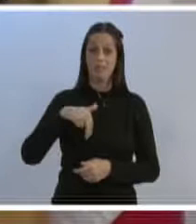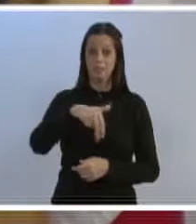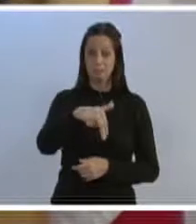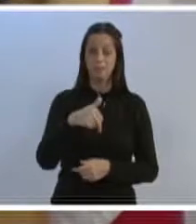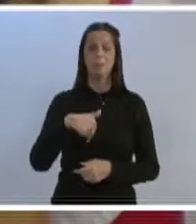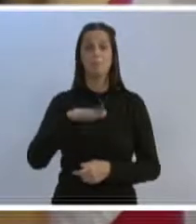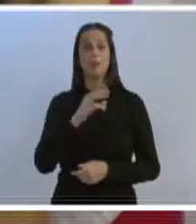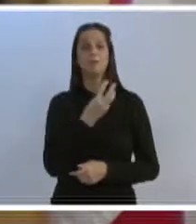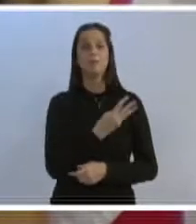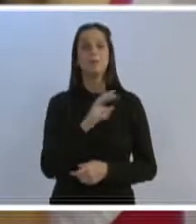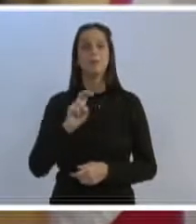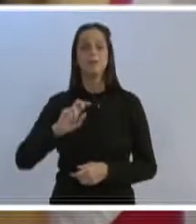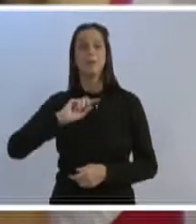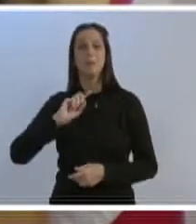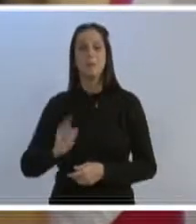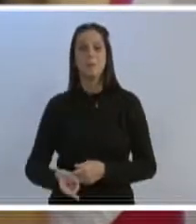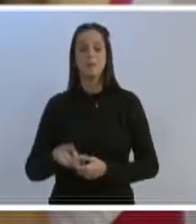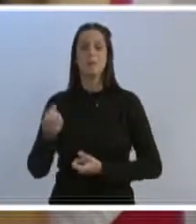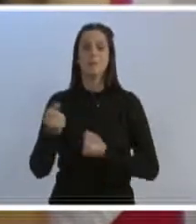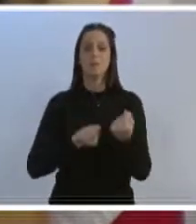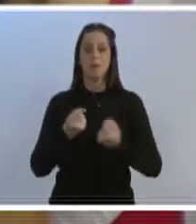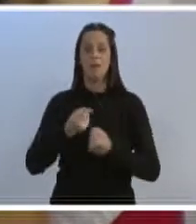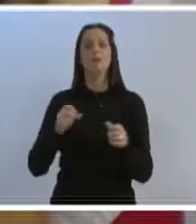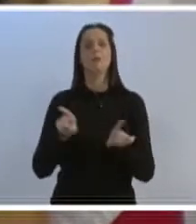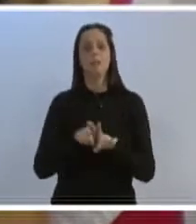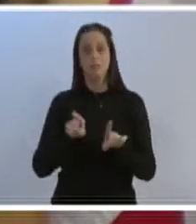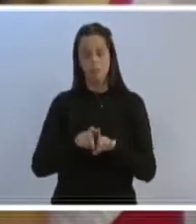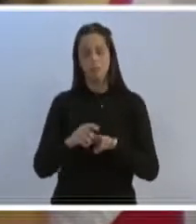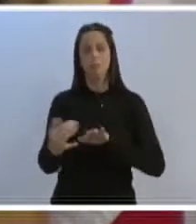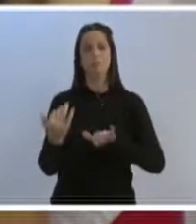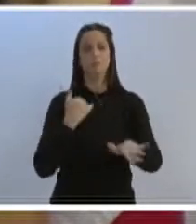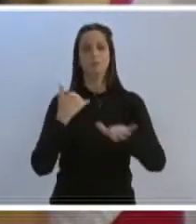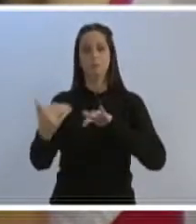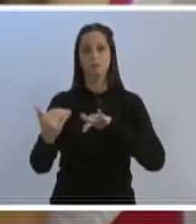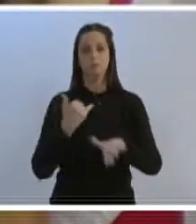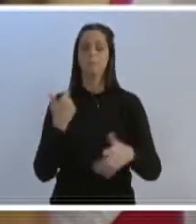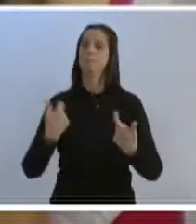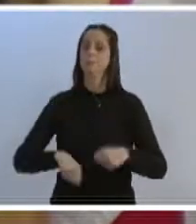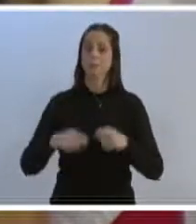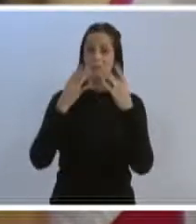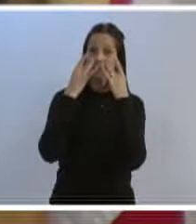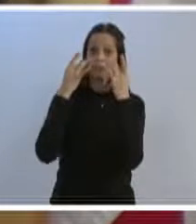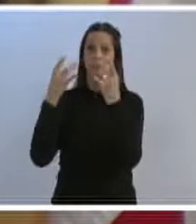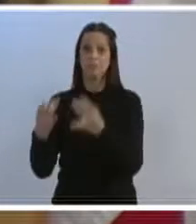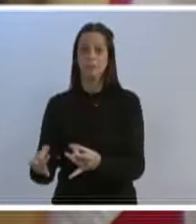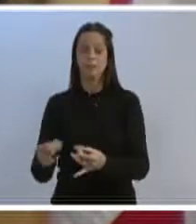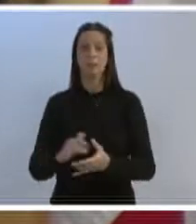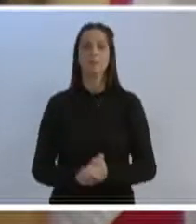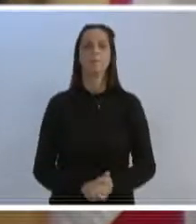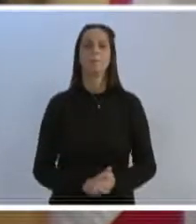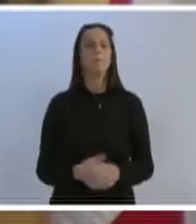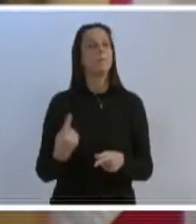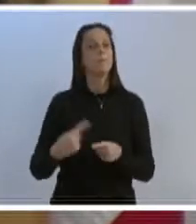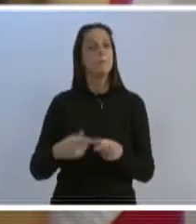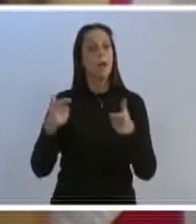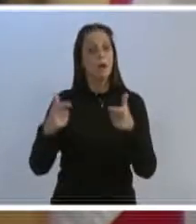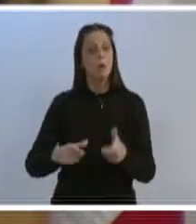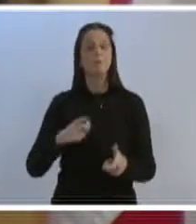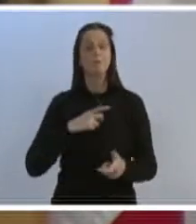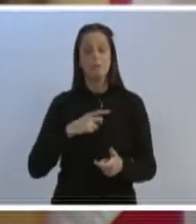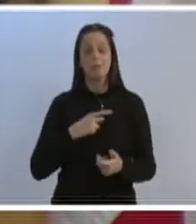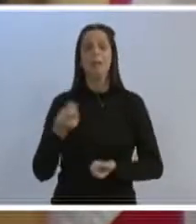35 mil veículos por dia e nós precisamos dar uma atenção porque onde há grande fluxo de